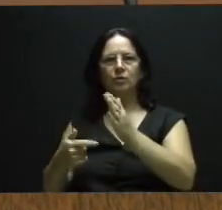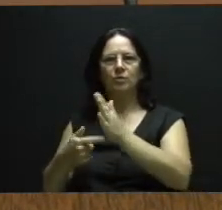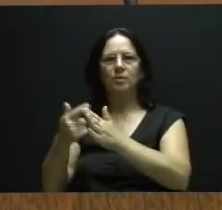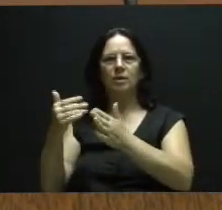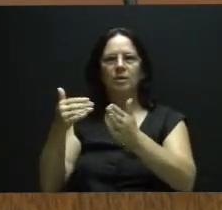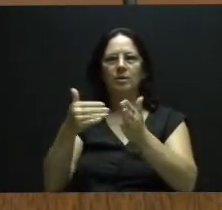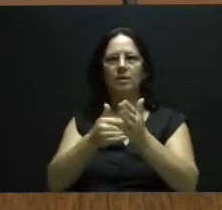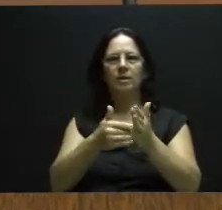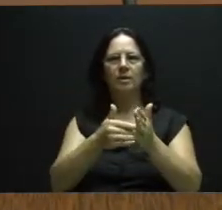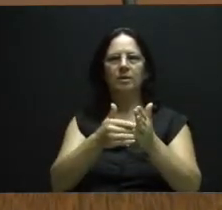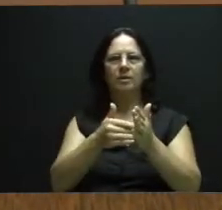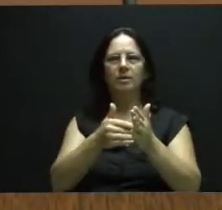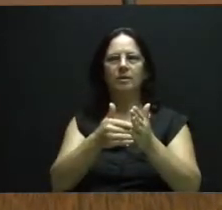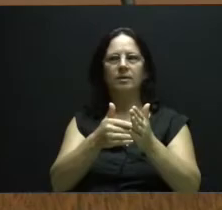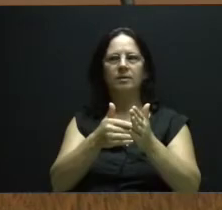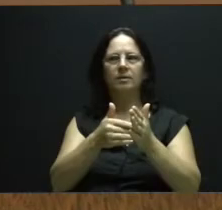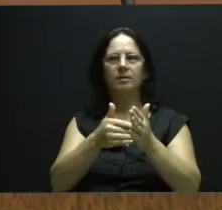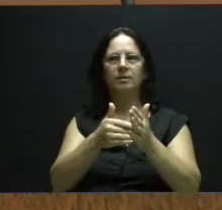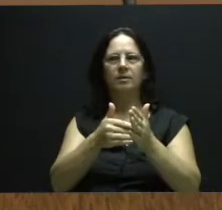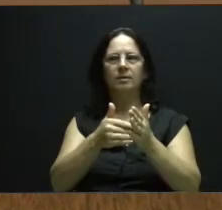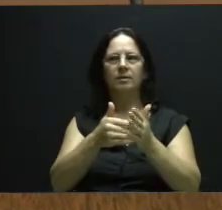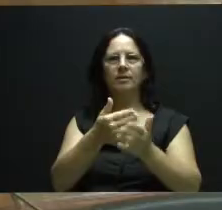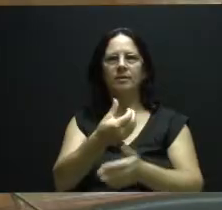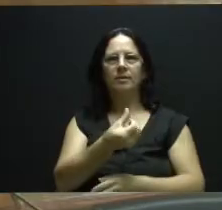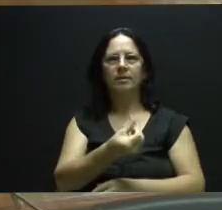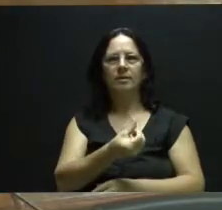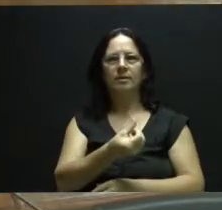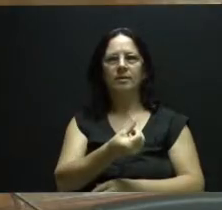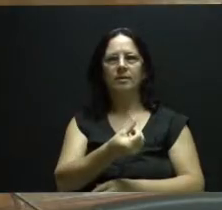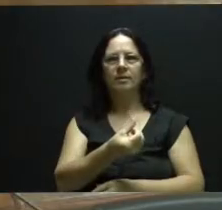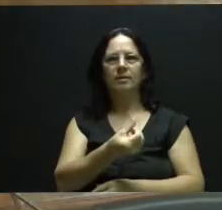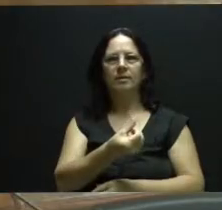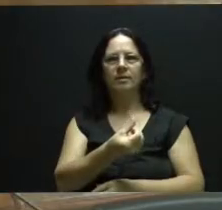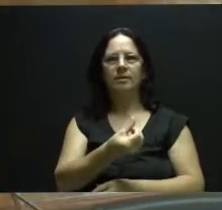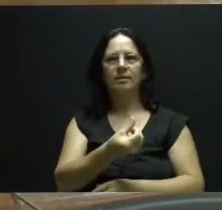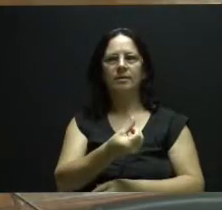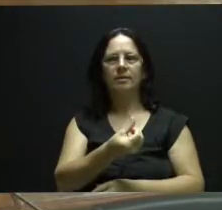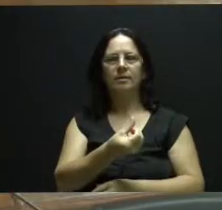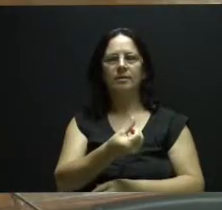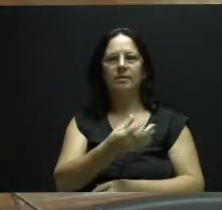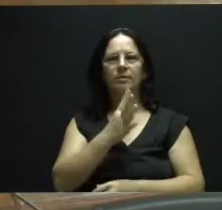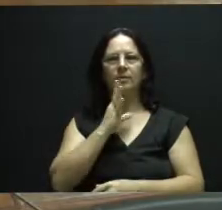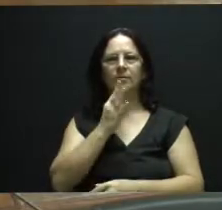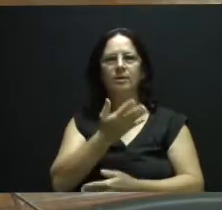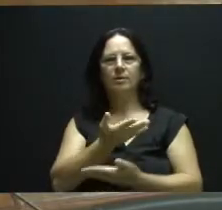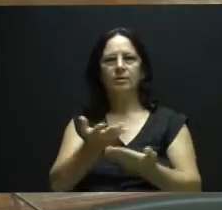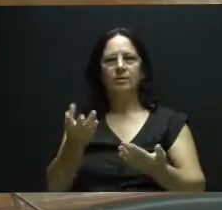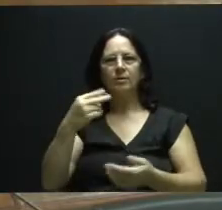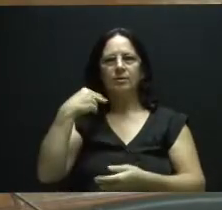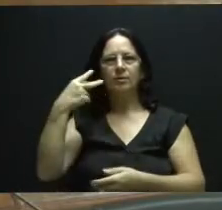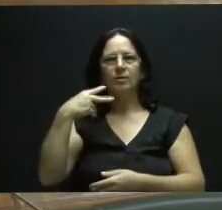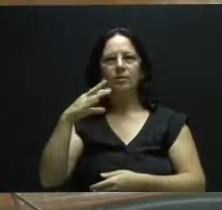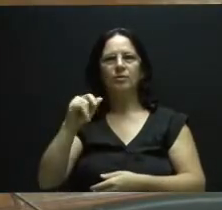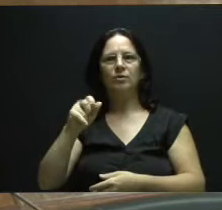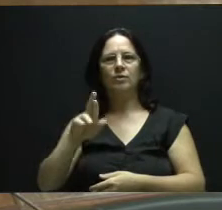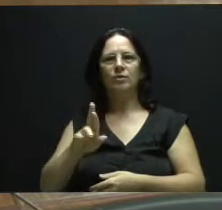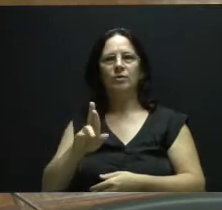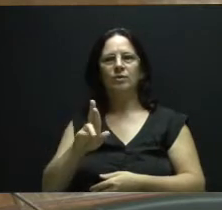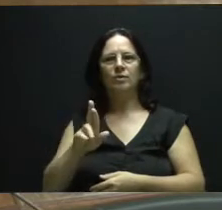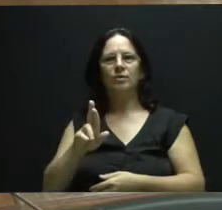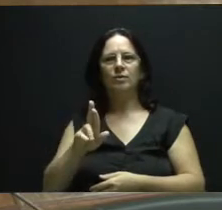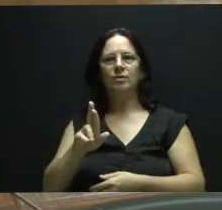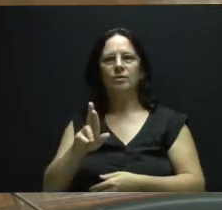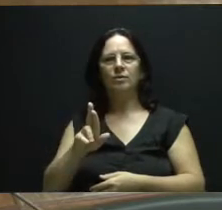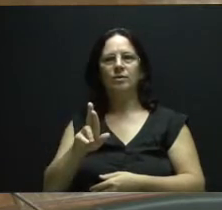que ao ser submetido ao plenário a questão de ordem do vereador